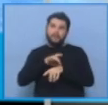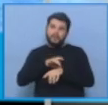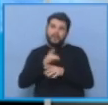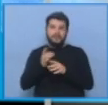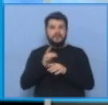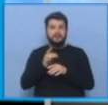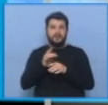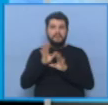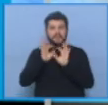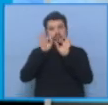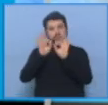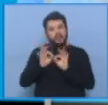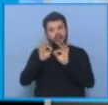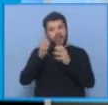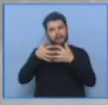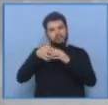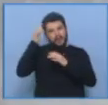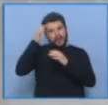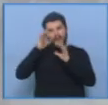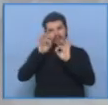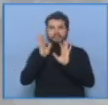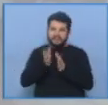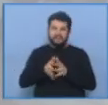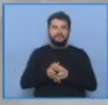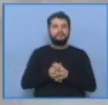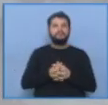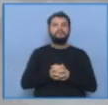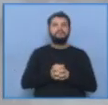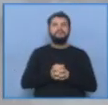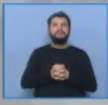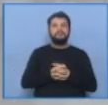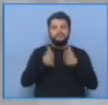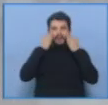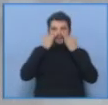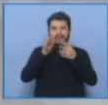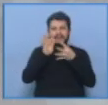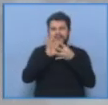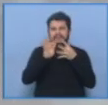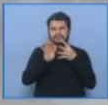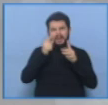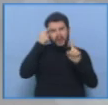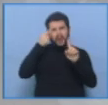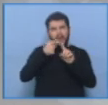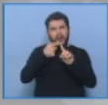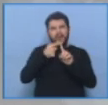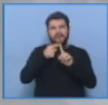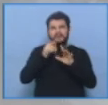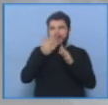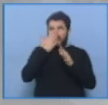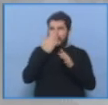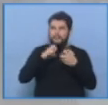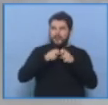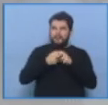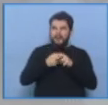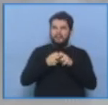como tal também. Um transtorno. Transtorno, exatamente. E eu voltava a focar esse aspecto para que, enfim, isto não parecesse que é um